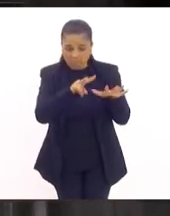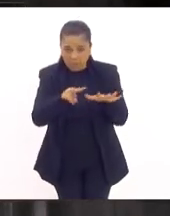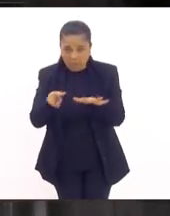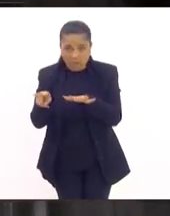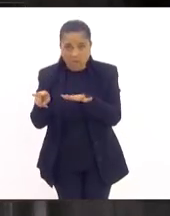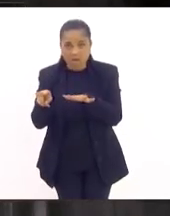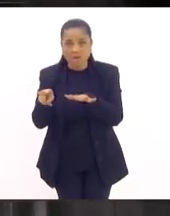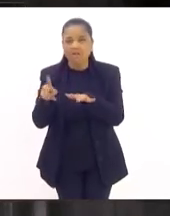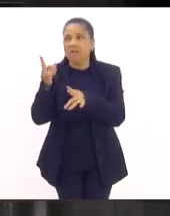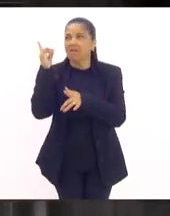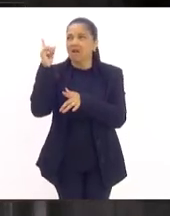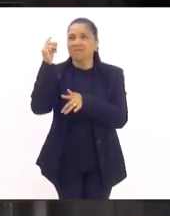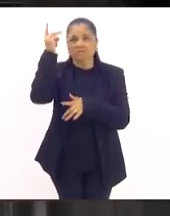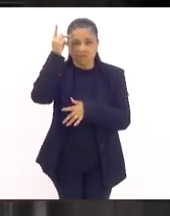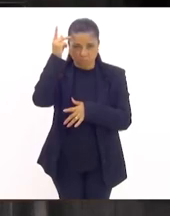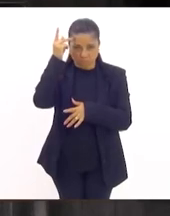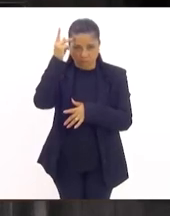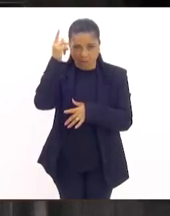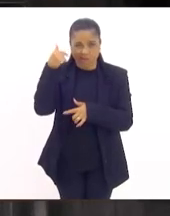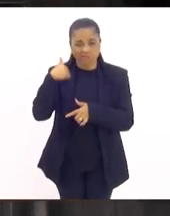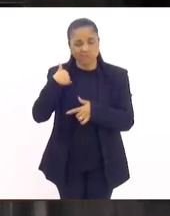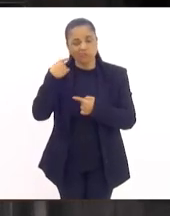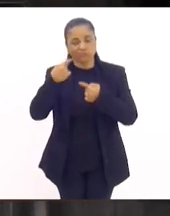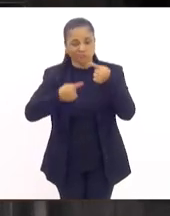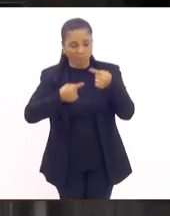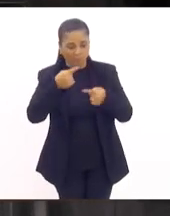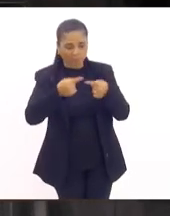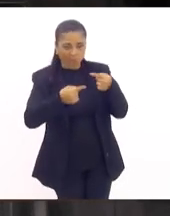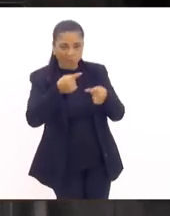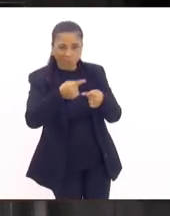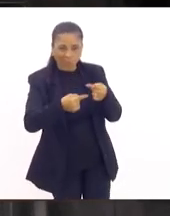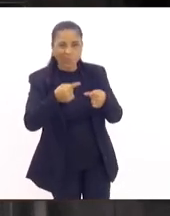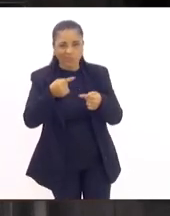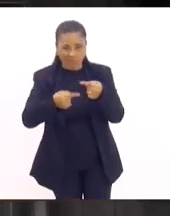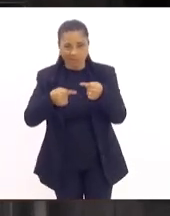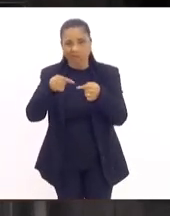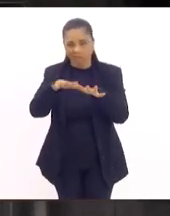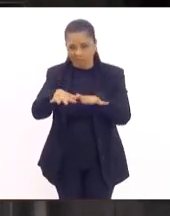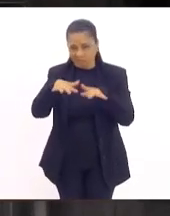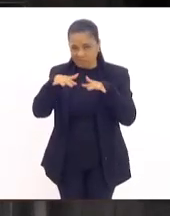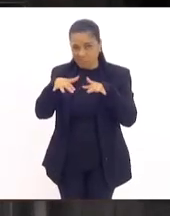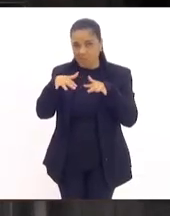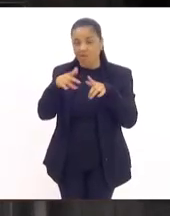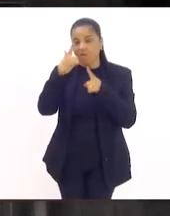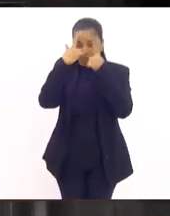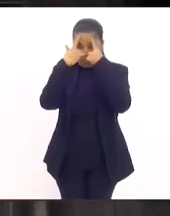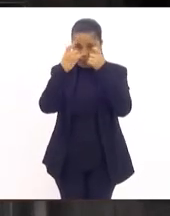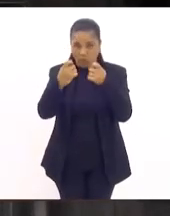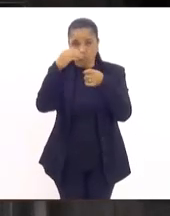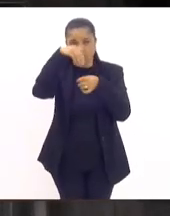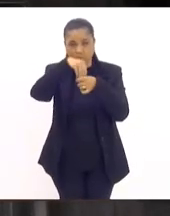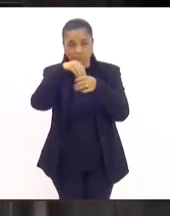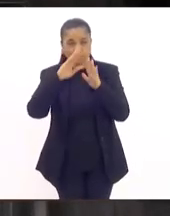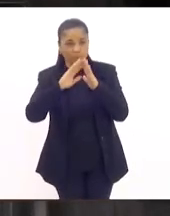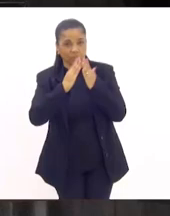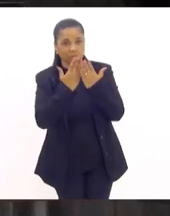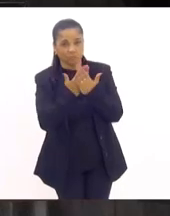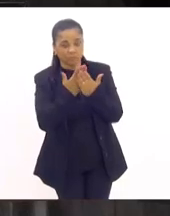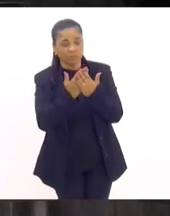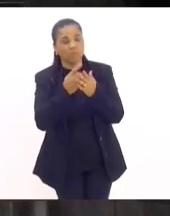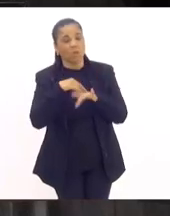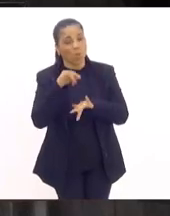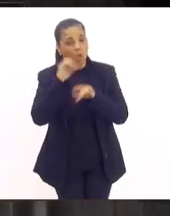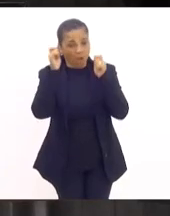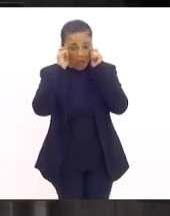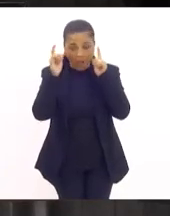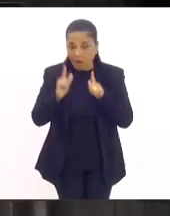houve o ataque em São Paulo, a gente começou a debater o problema da violência dentro das escolas. Eu alertei essa casa